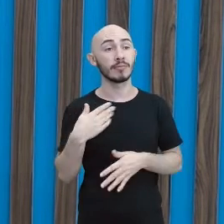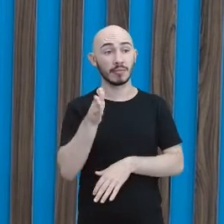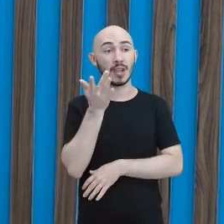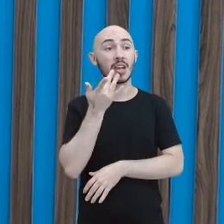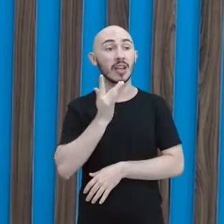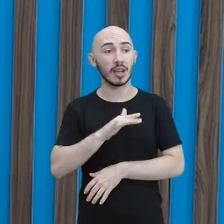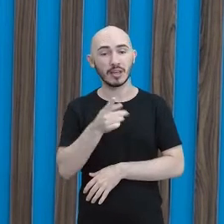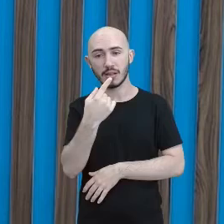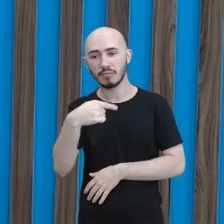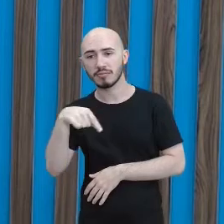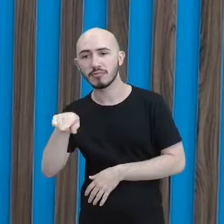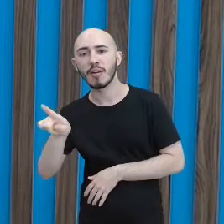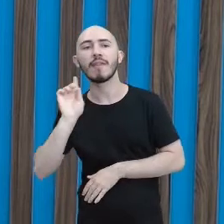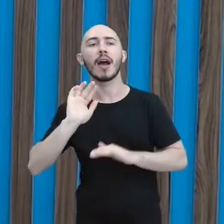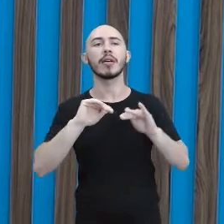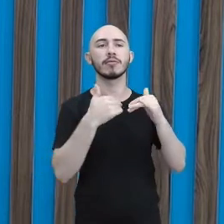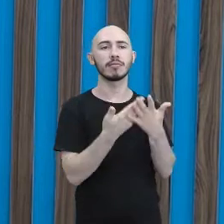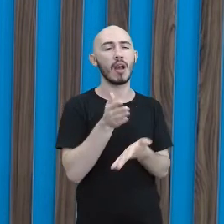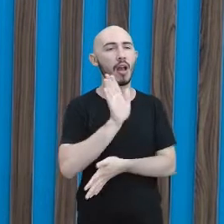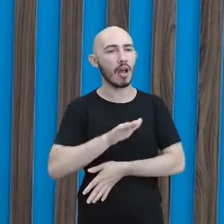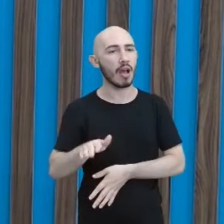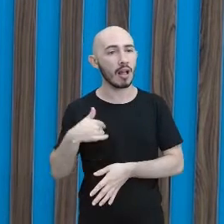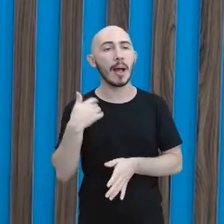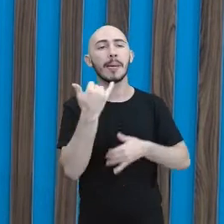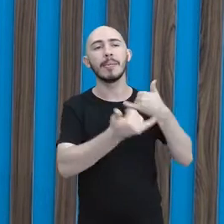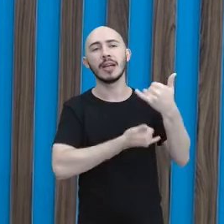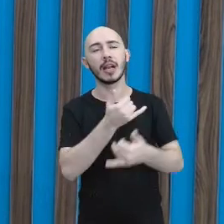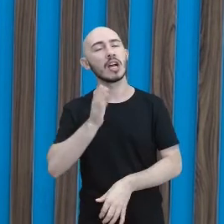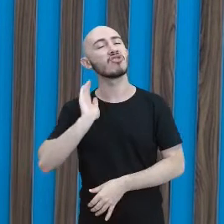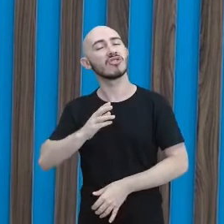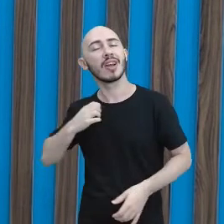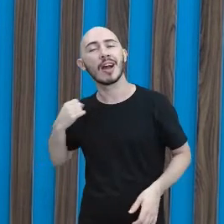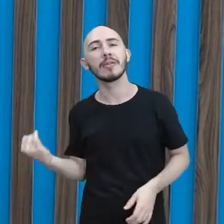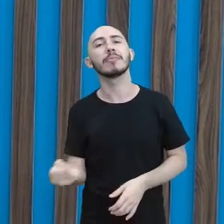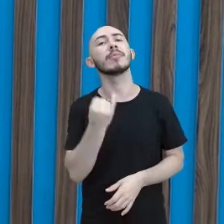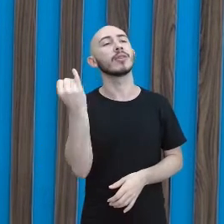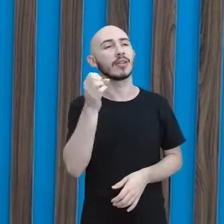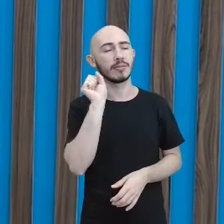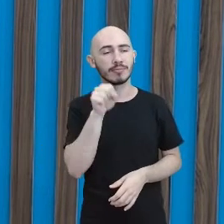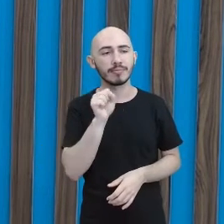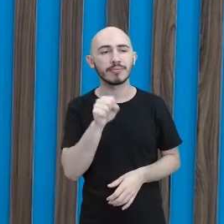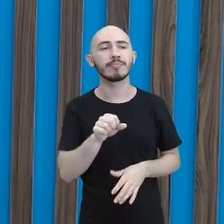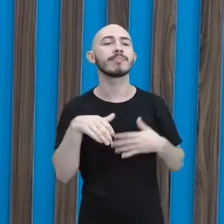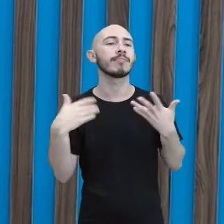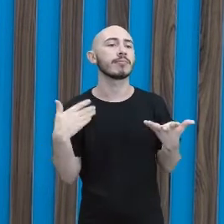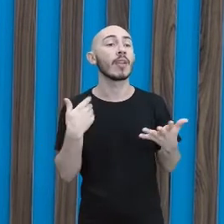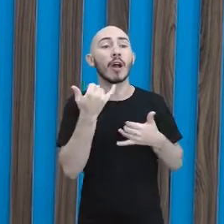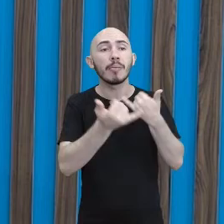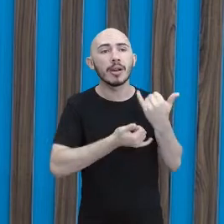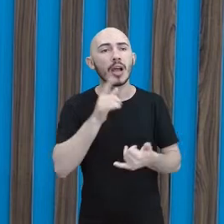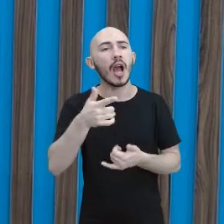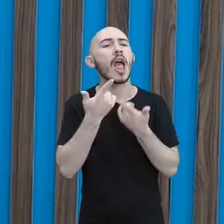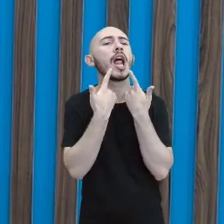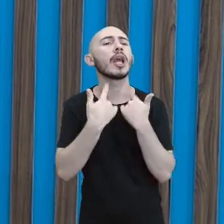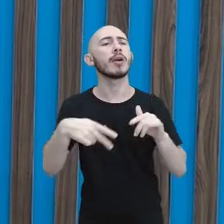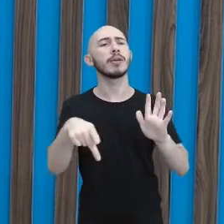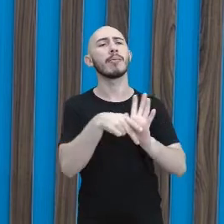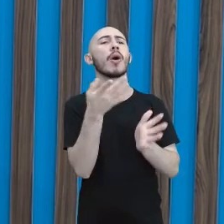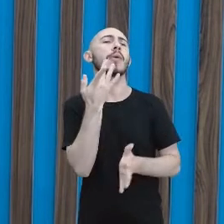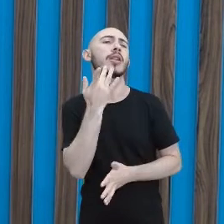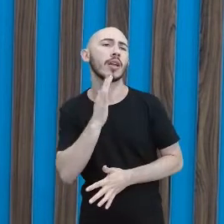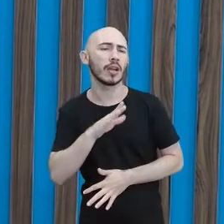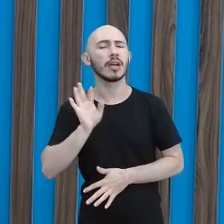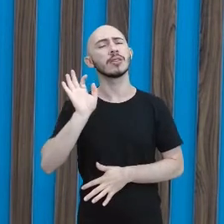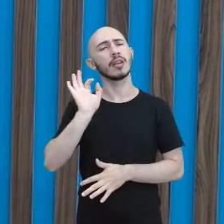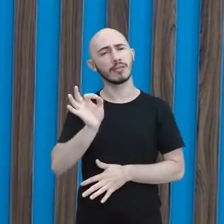para a creche, vai para a pré-escola, só brincar, nossa, isso já é muito importante. Porque o brincar é a linguagem da criança. Então,